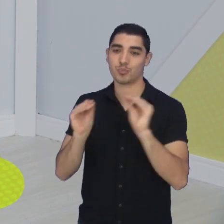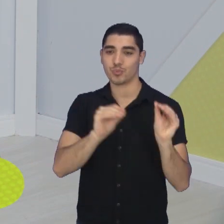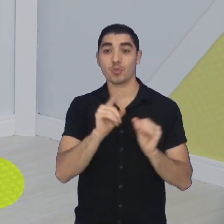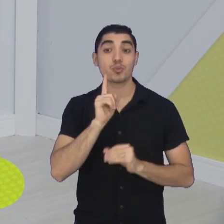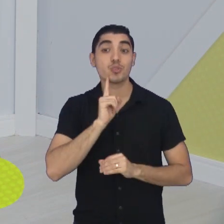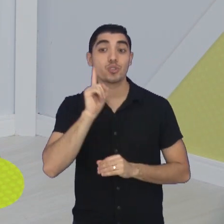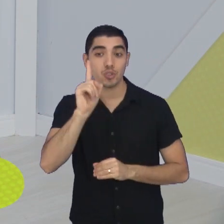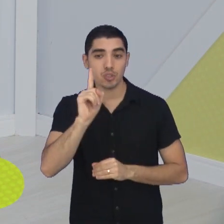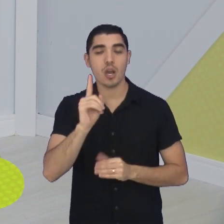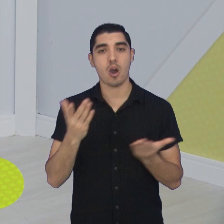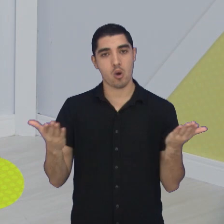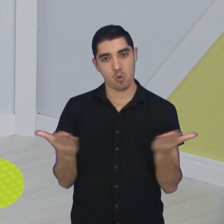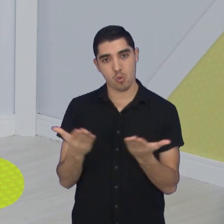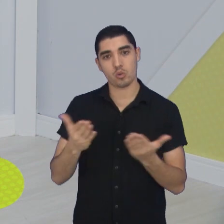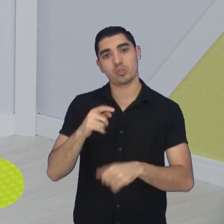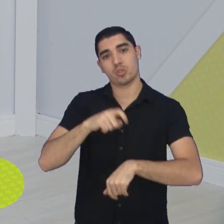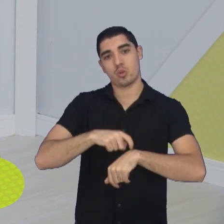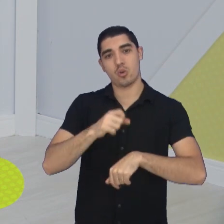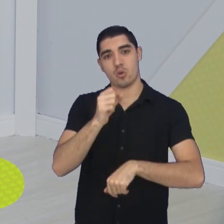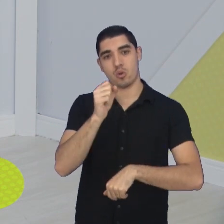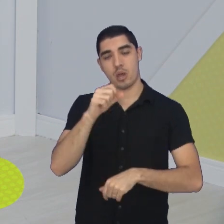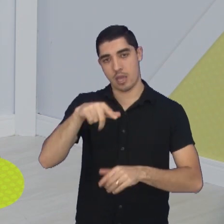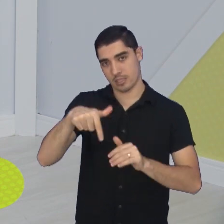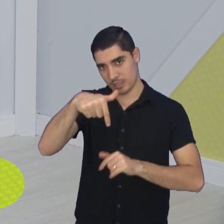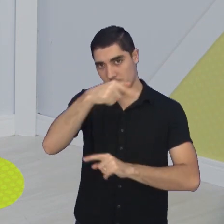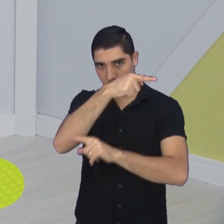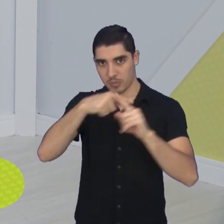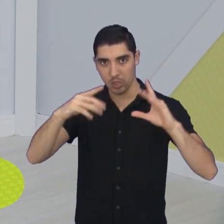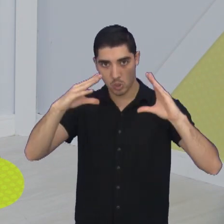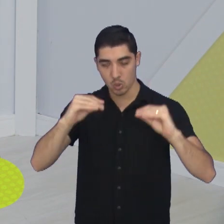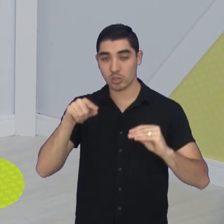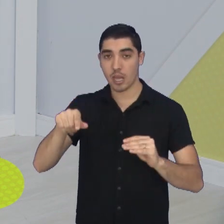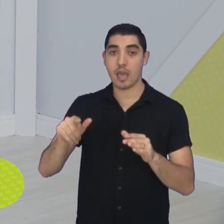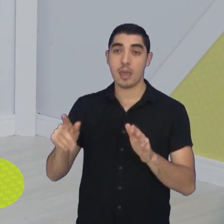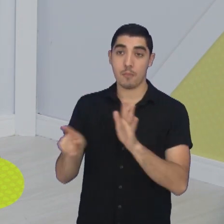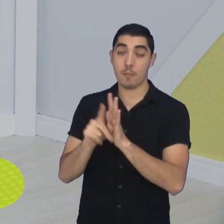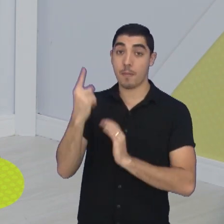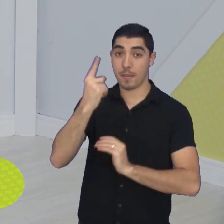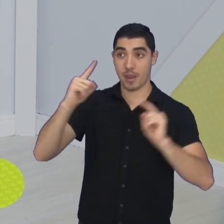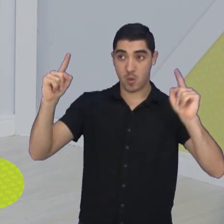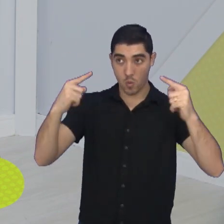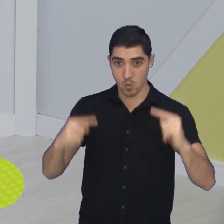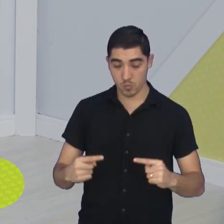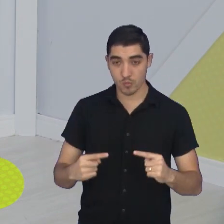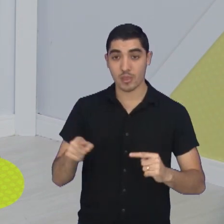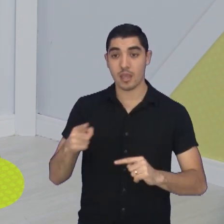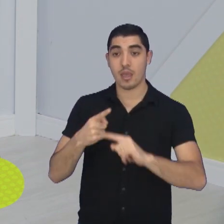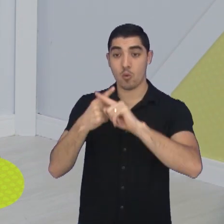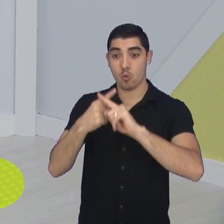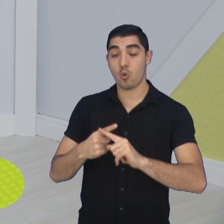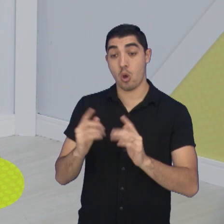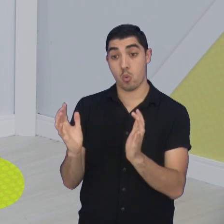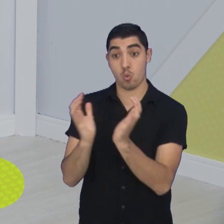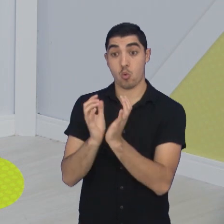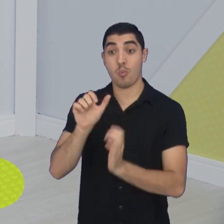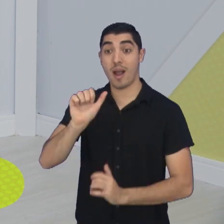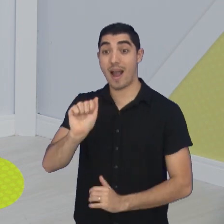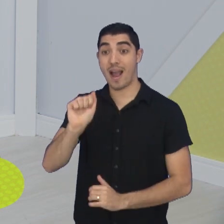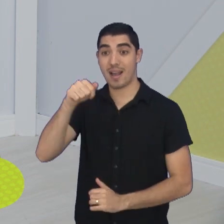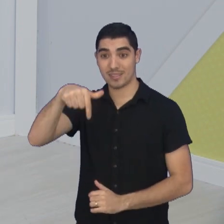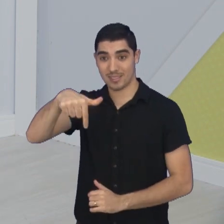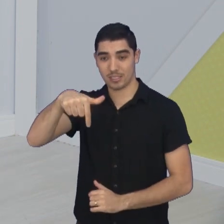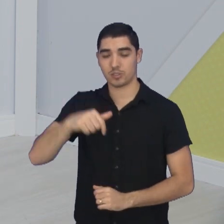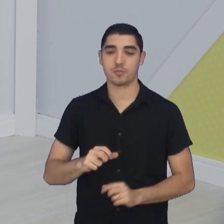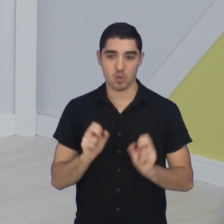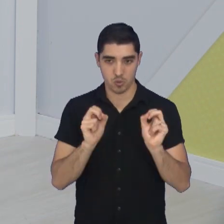portanto, 19h30, hoje o complemento da rodada, da primeira rodada do Campeonato Brasileiro Série D, Grupo A7, tá certo? Muito bem, a